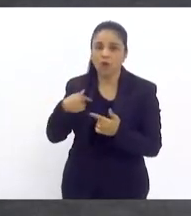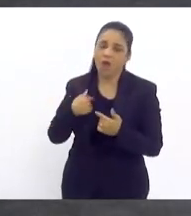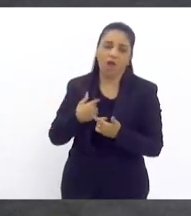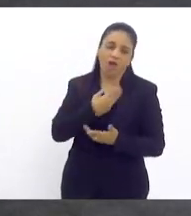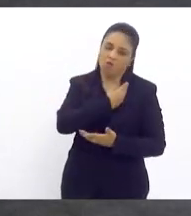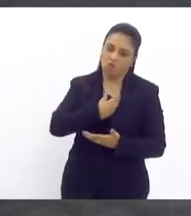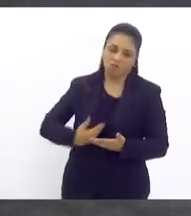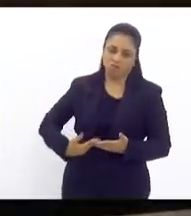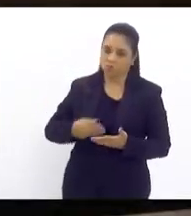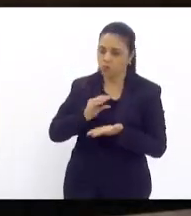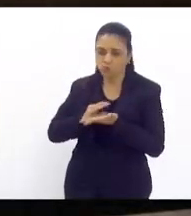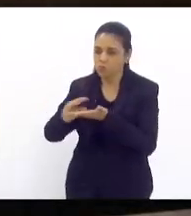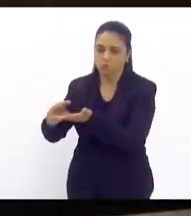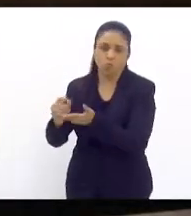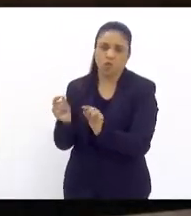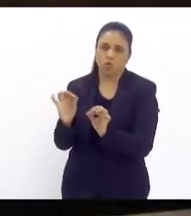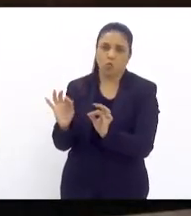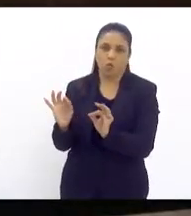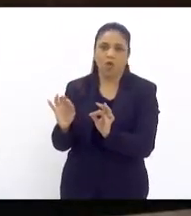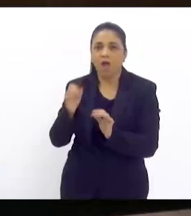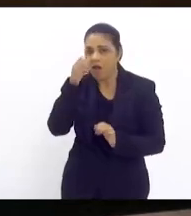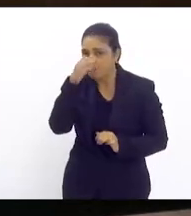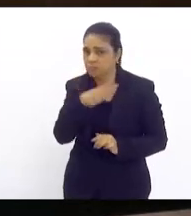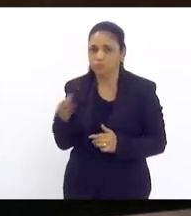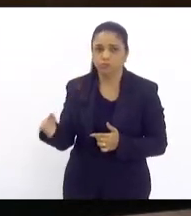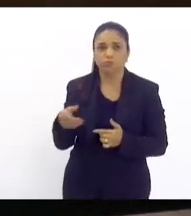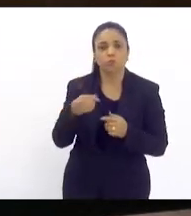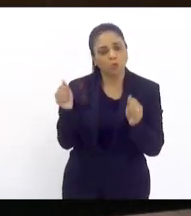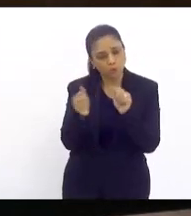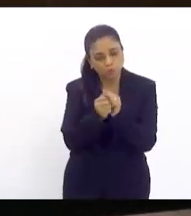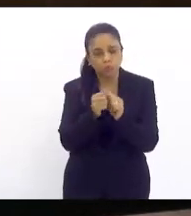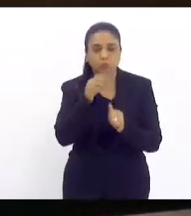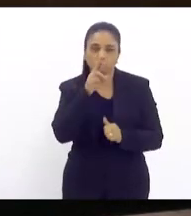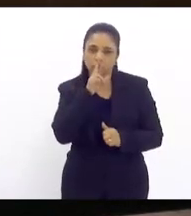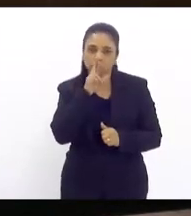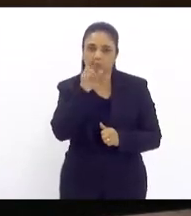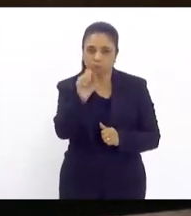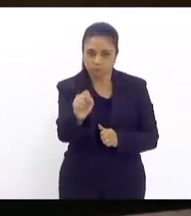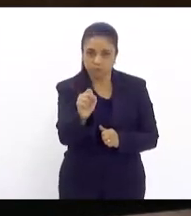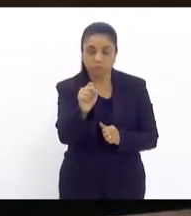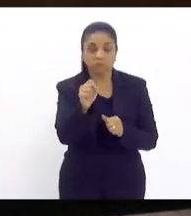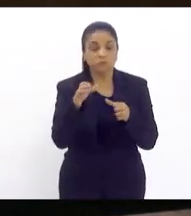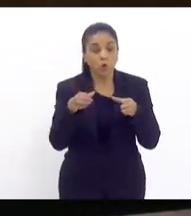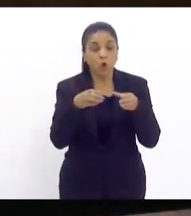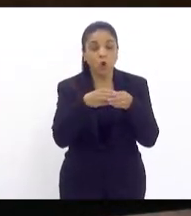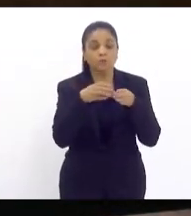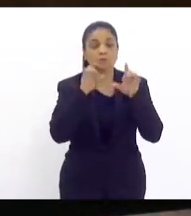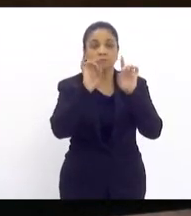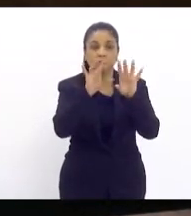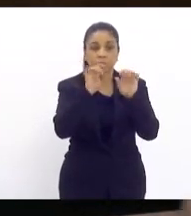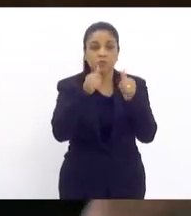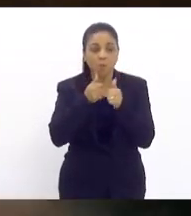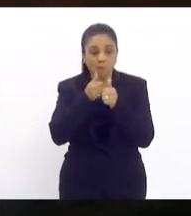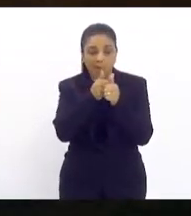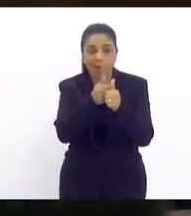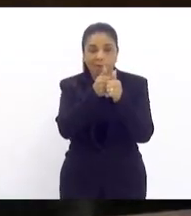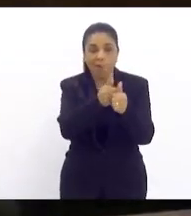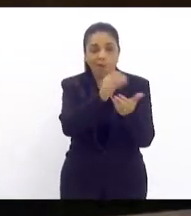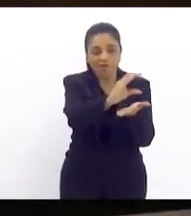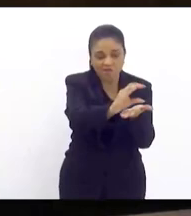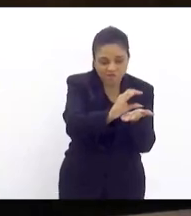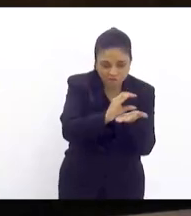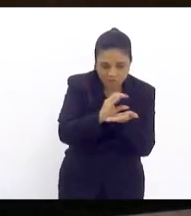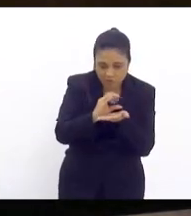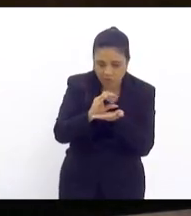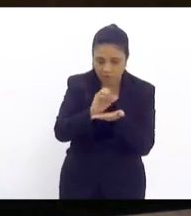envia o recurso Isso é um absurdo então por isso que eu propus junto com o Rodrigo Amorim e outros deputados essa comissão especial para acompanharmos a verba